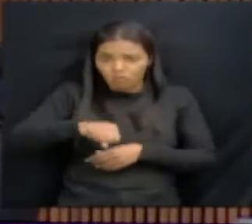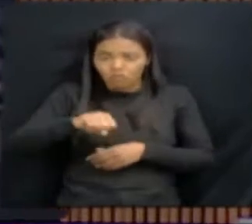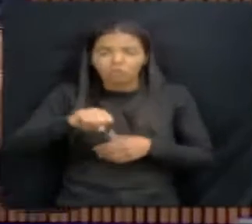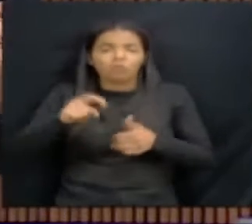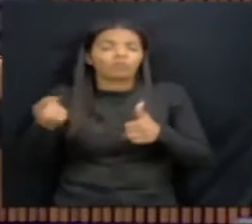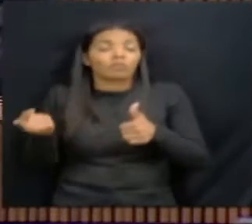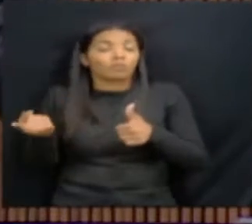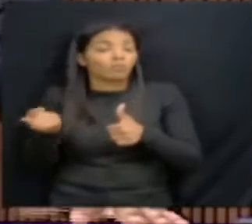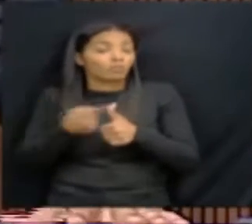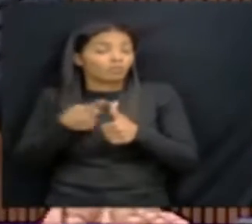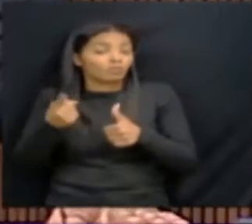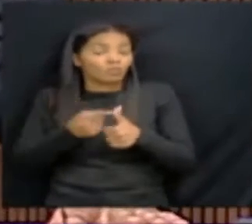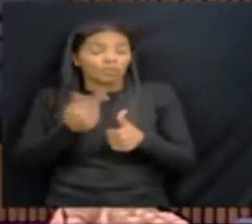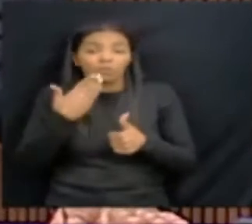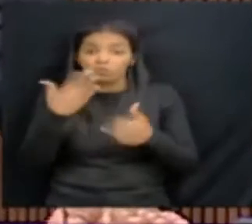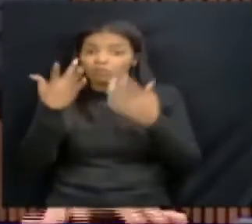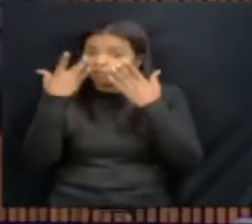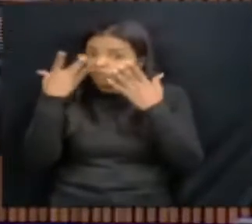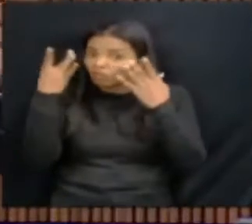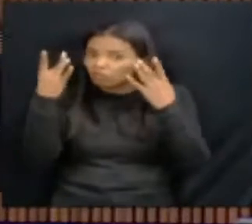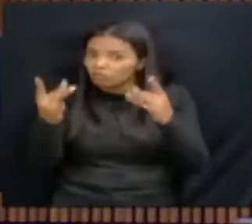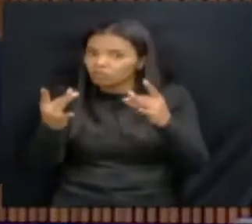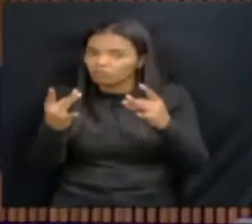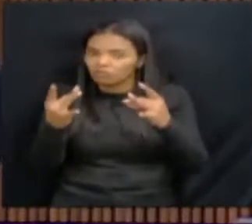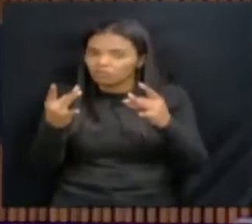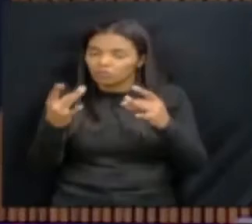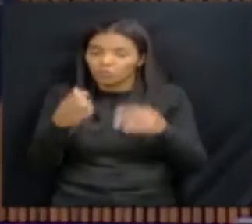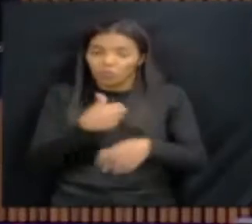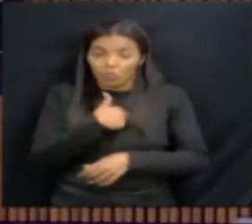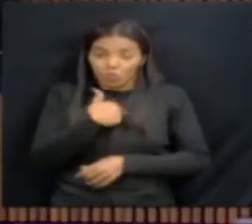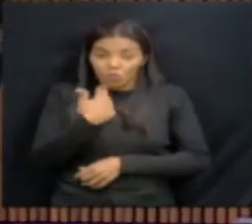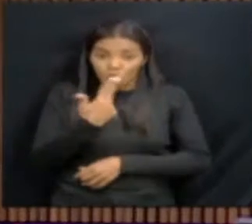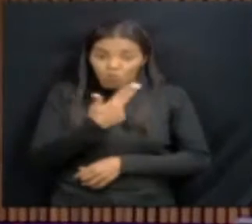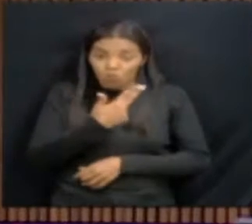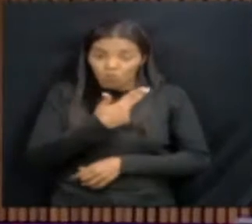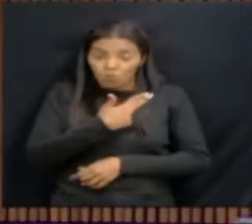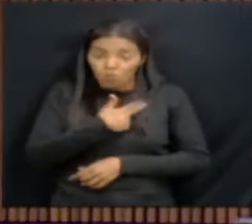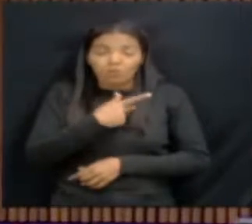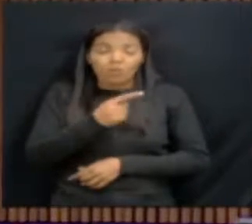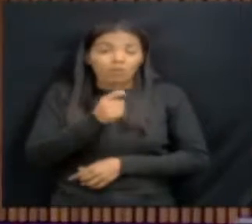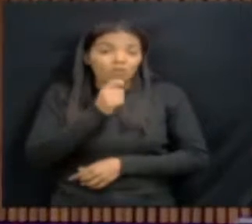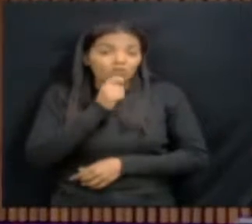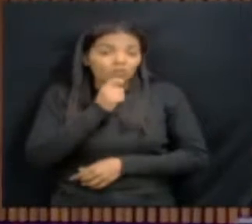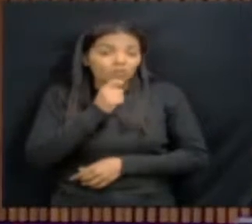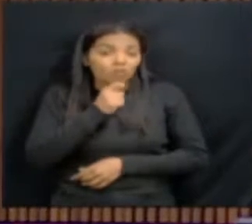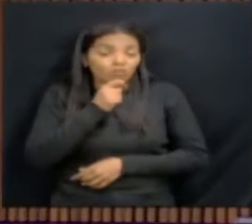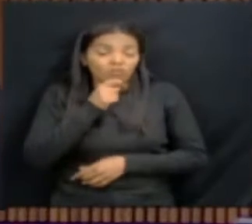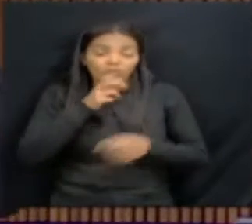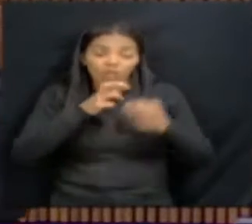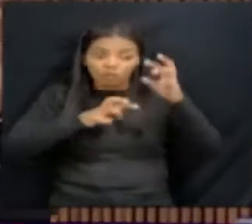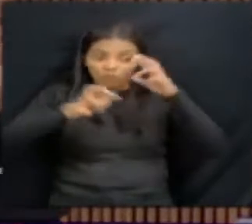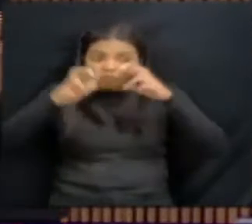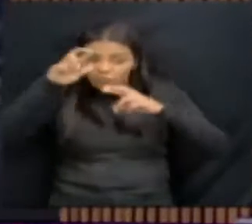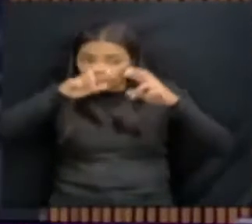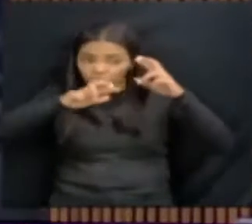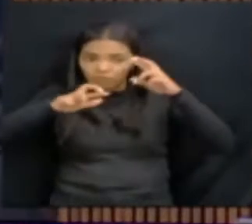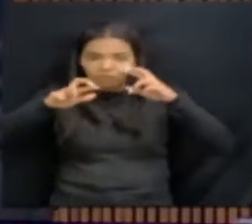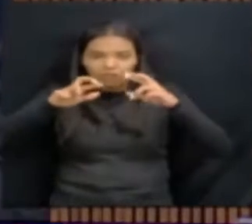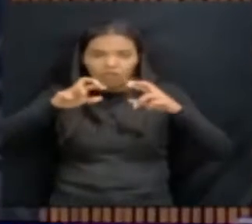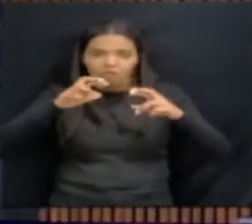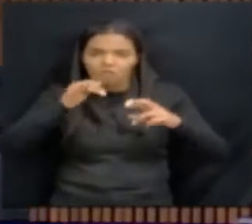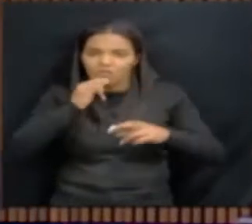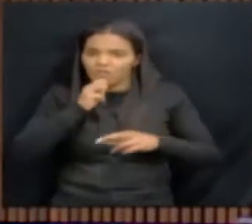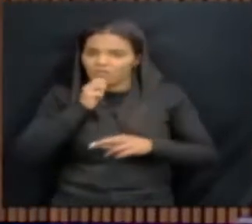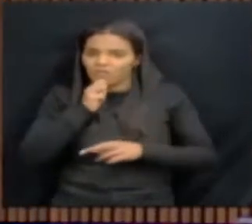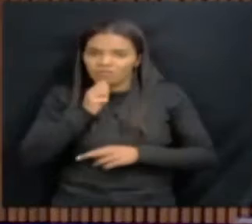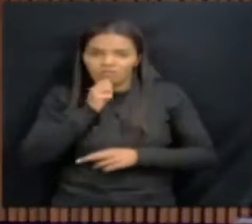Primeiro, quero alertar que a gente está em fase de verificação do que anda acontecendo. Eu sou contra que se julgue